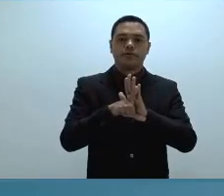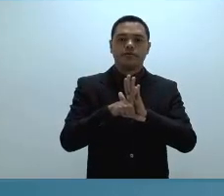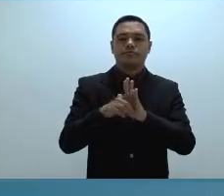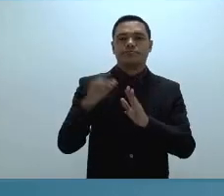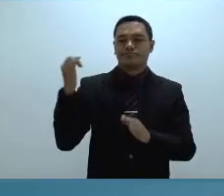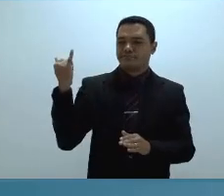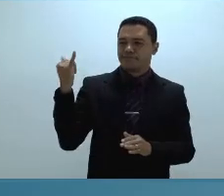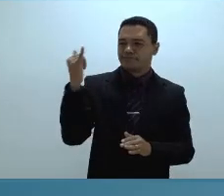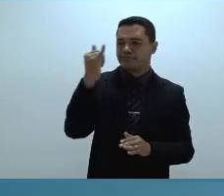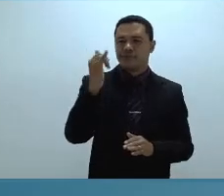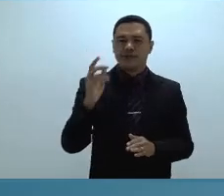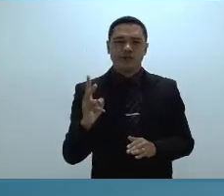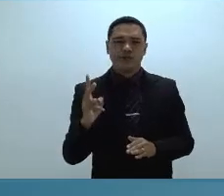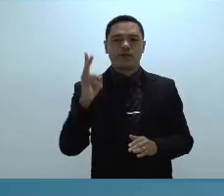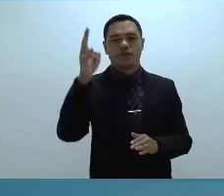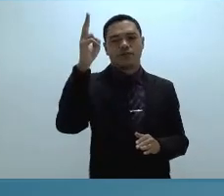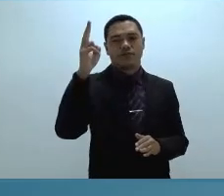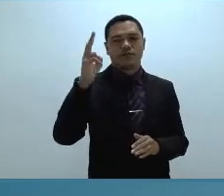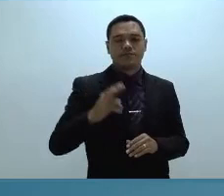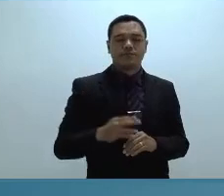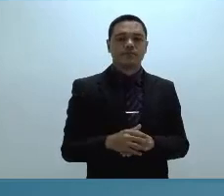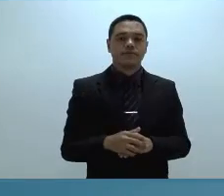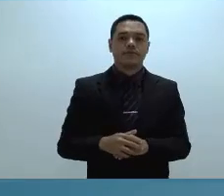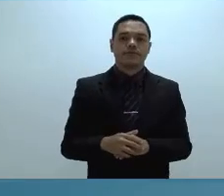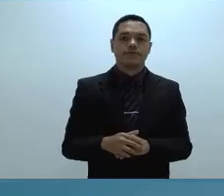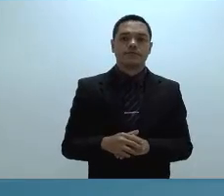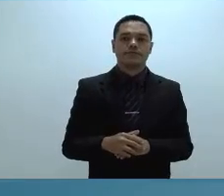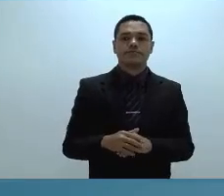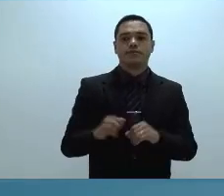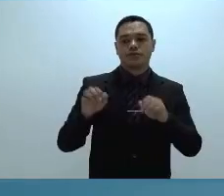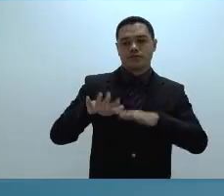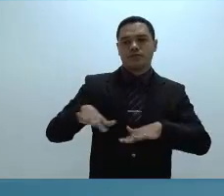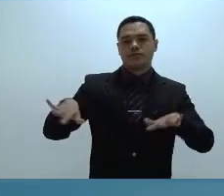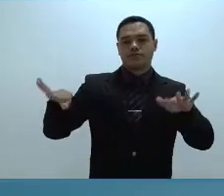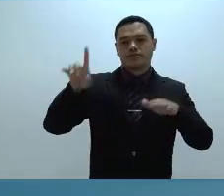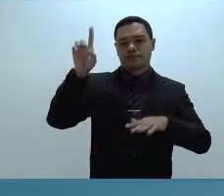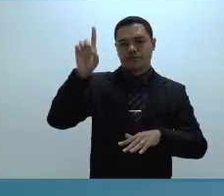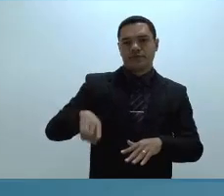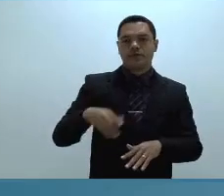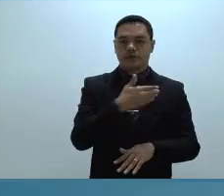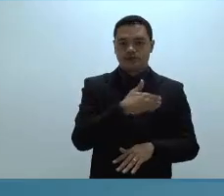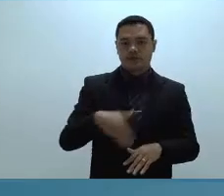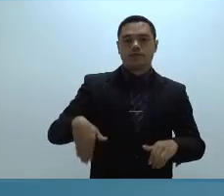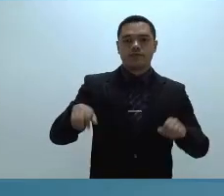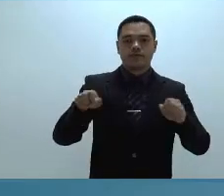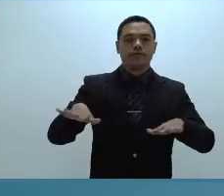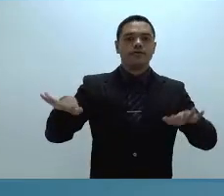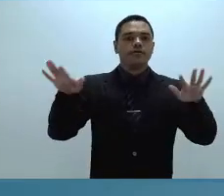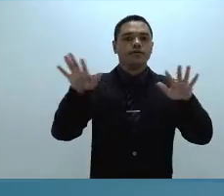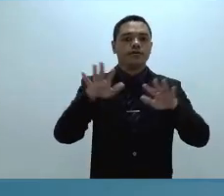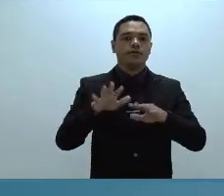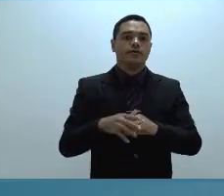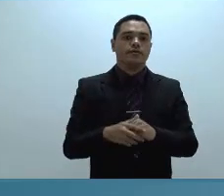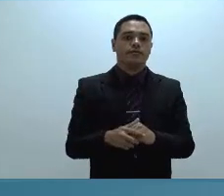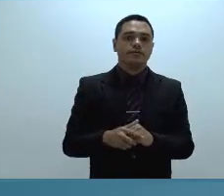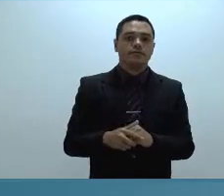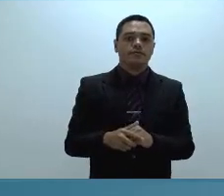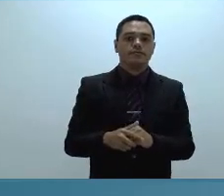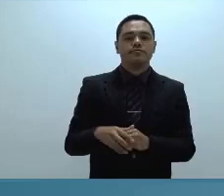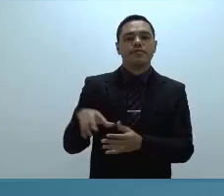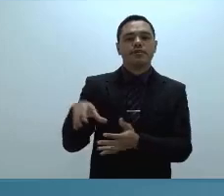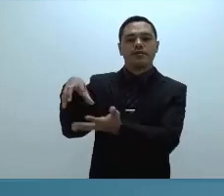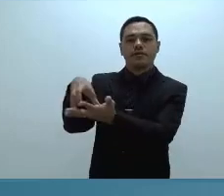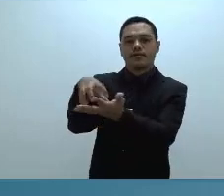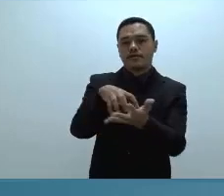elétrica, concessionária de serviço público, direito público em geral. A questão que tem sede nas denominadas leis